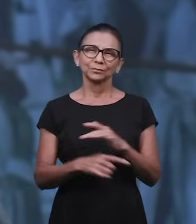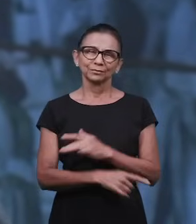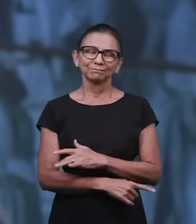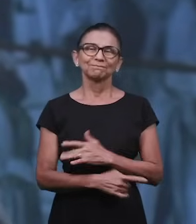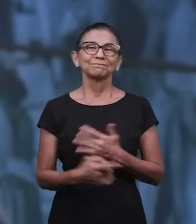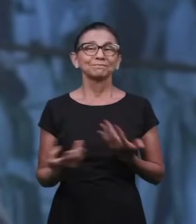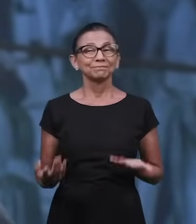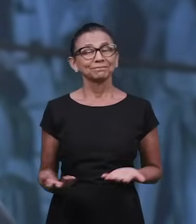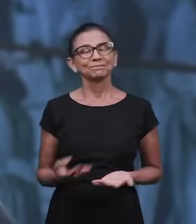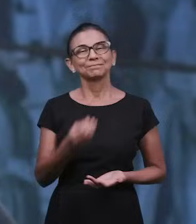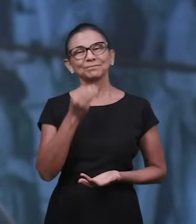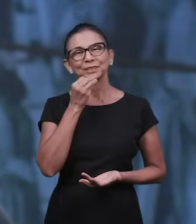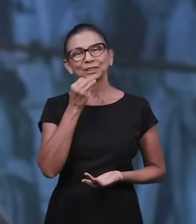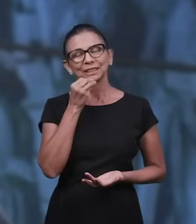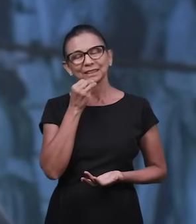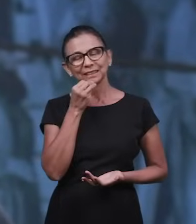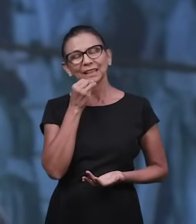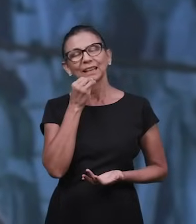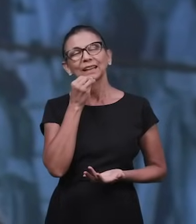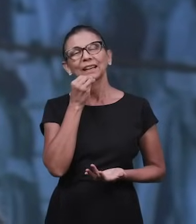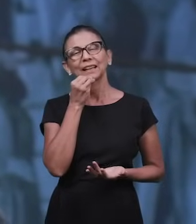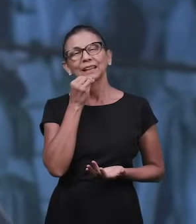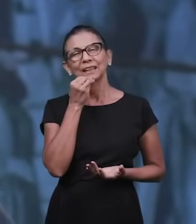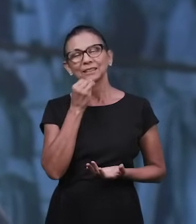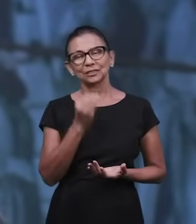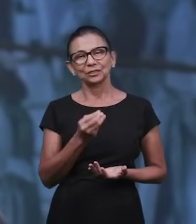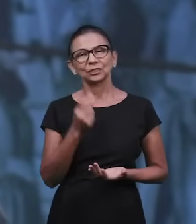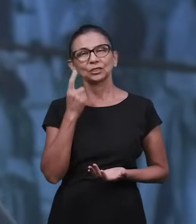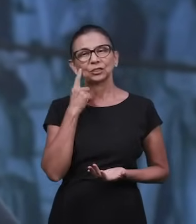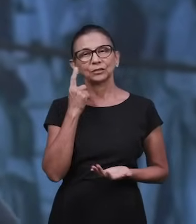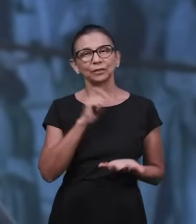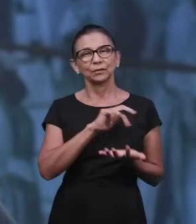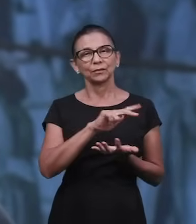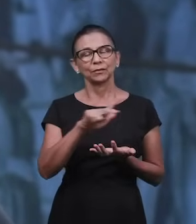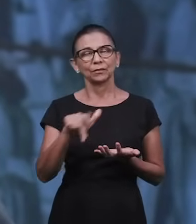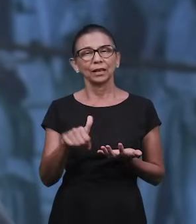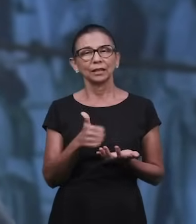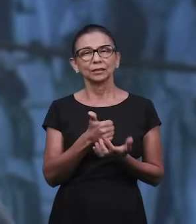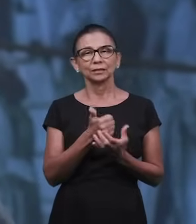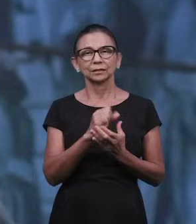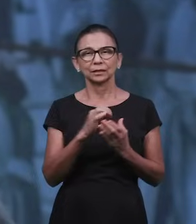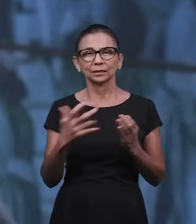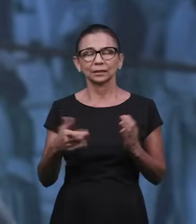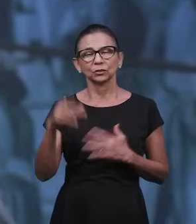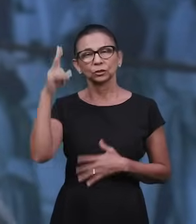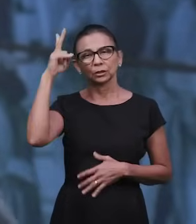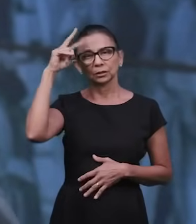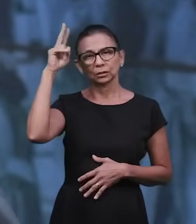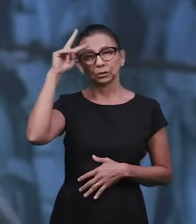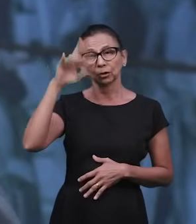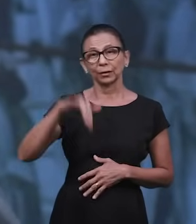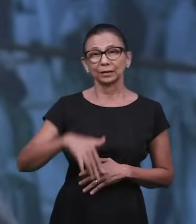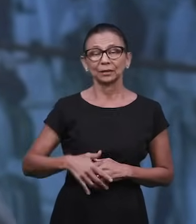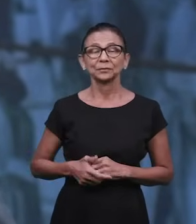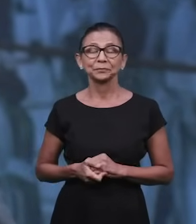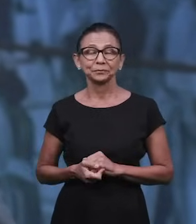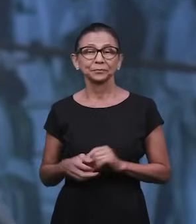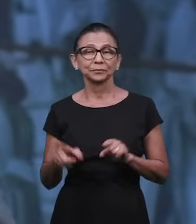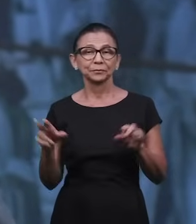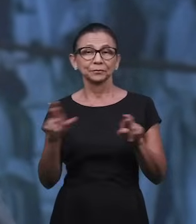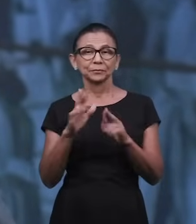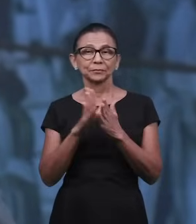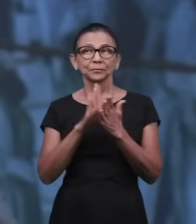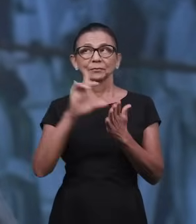nós tivemos a oportunidade de discutir vários aspectos históricos e, essencialmente, também a respeito